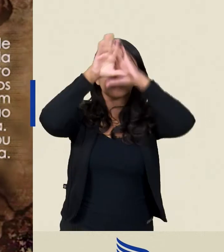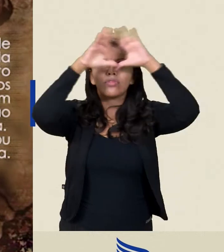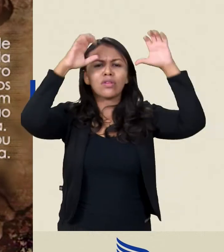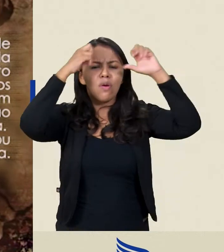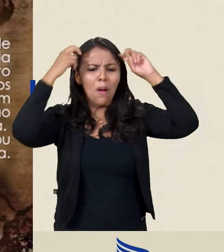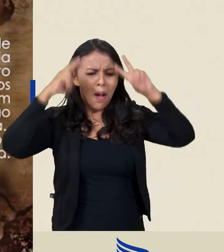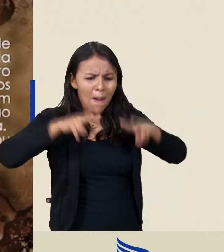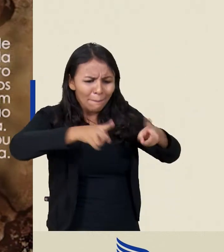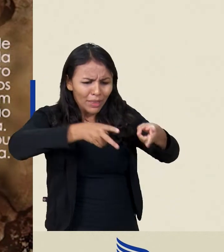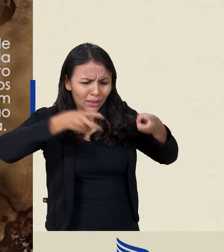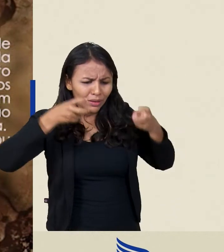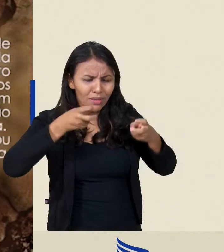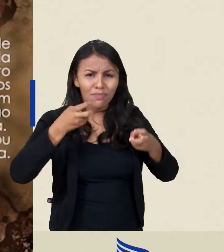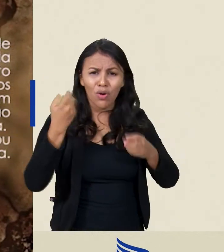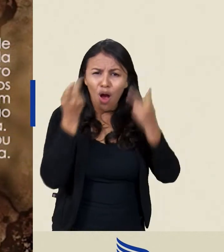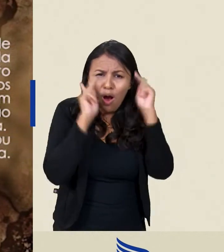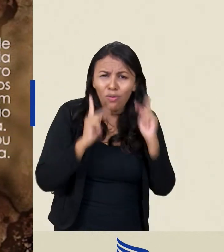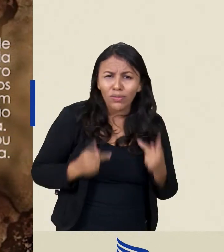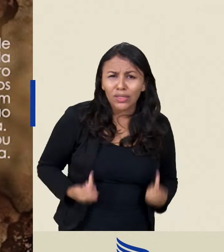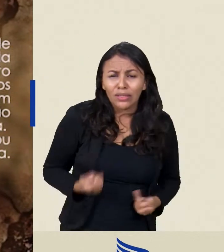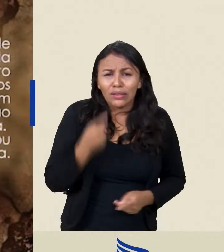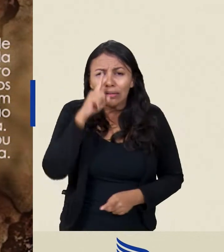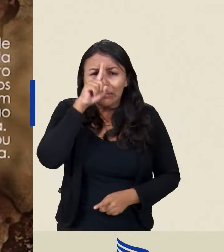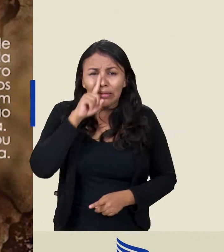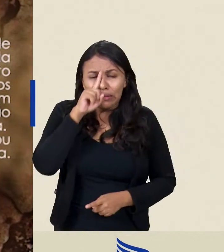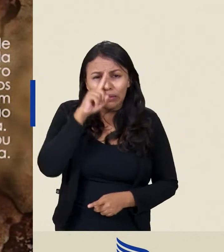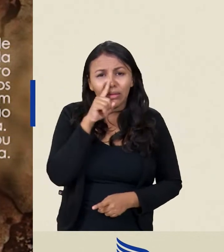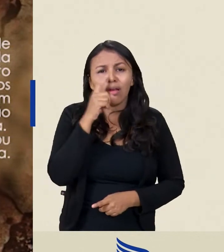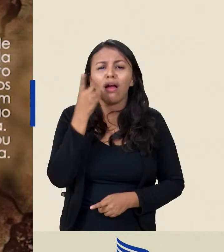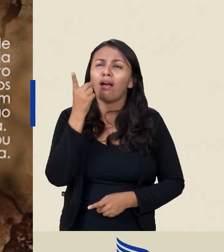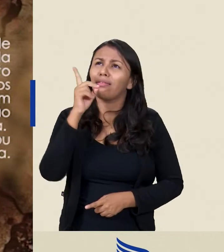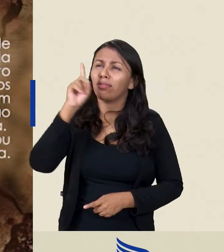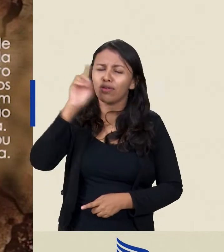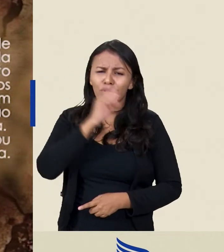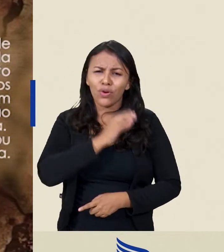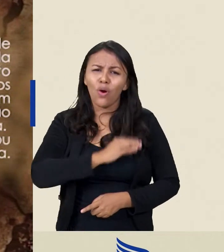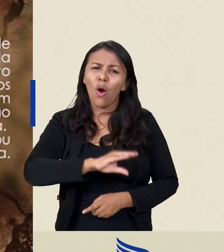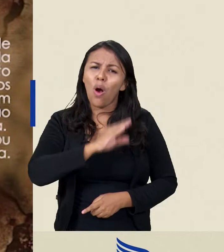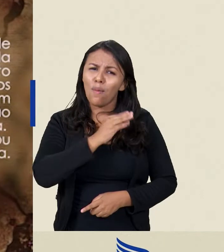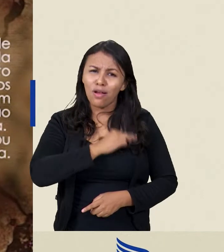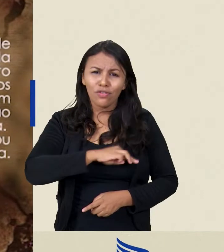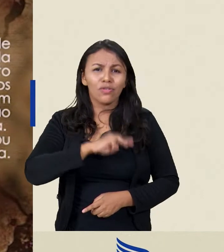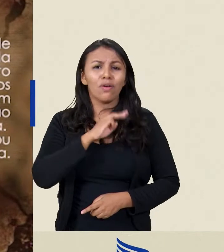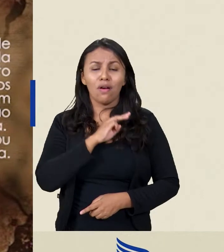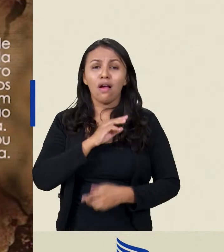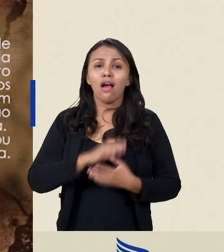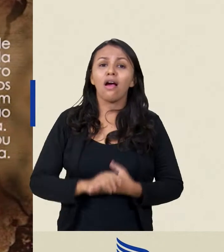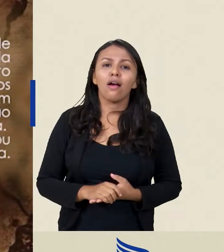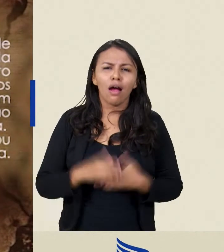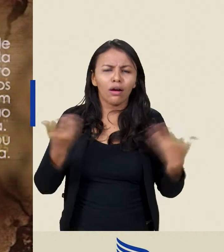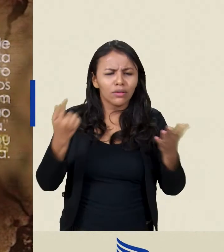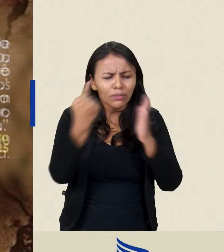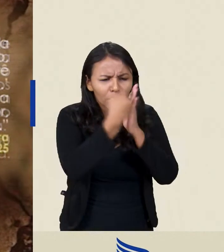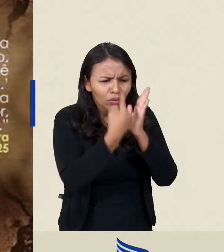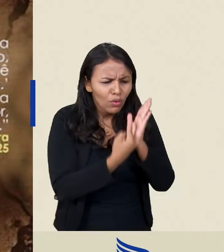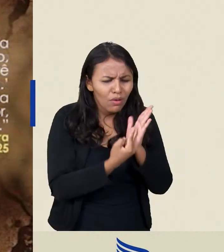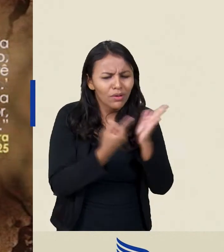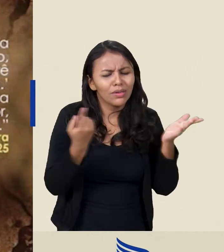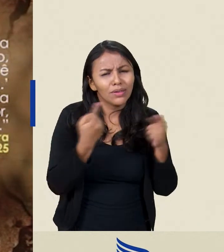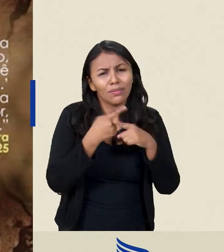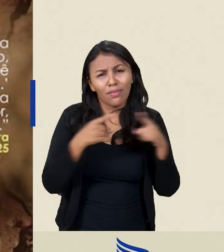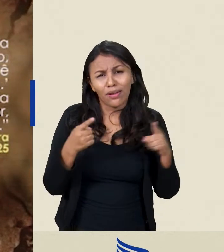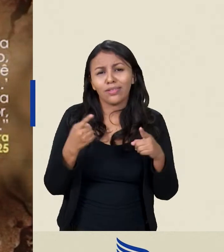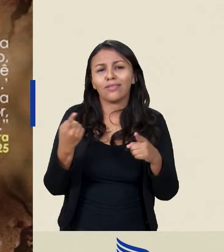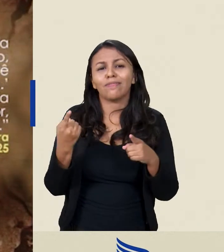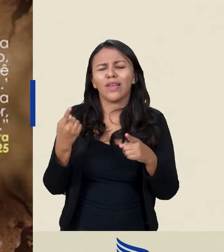estavam em perigo, e a compaixão de Deus foi movida. A custo infinito, ele divisou um meio de ajuda.